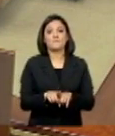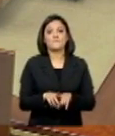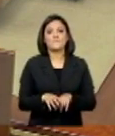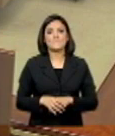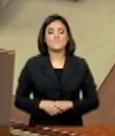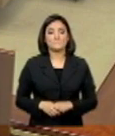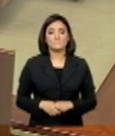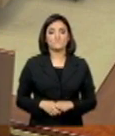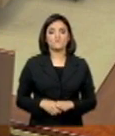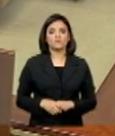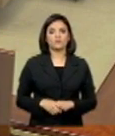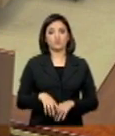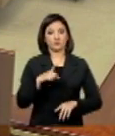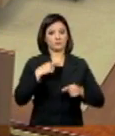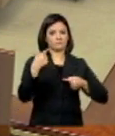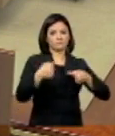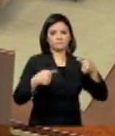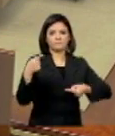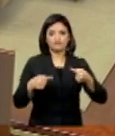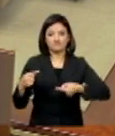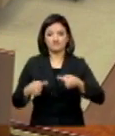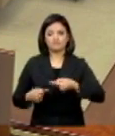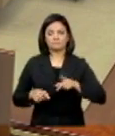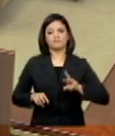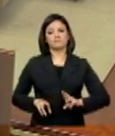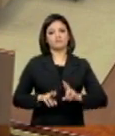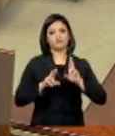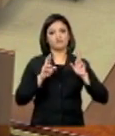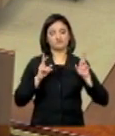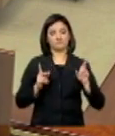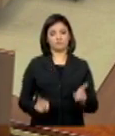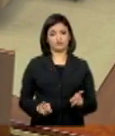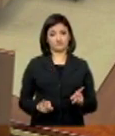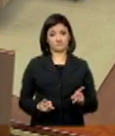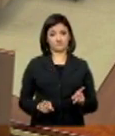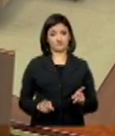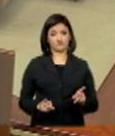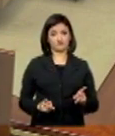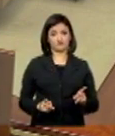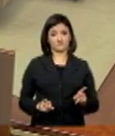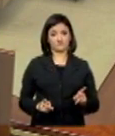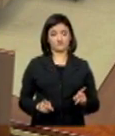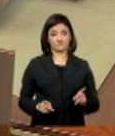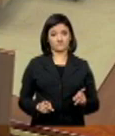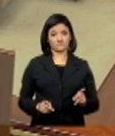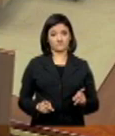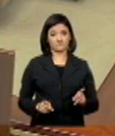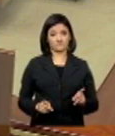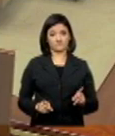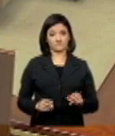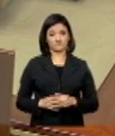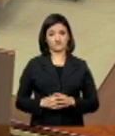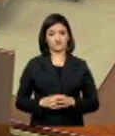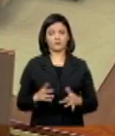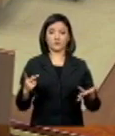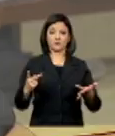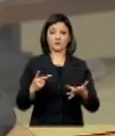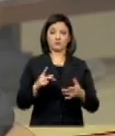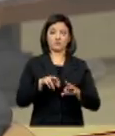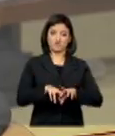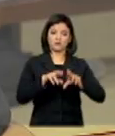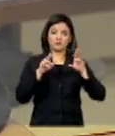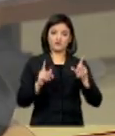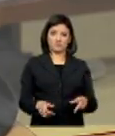esse de parte essa controvérsia acerca da incidência de uma lei federal